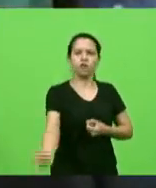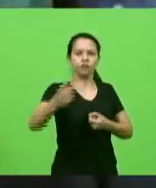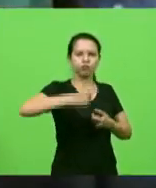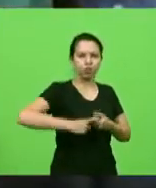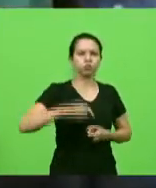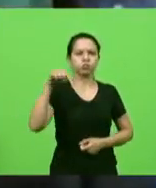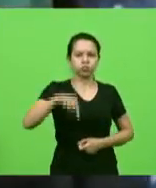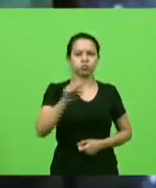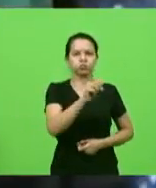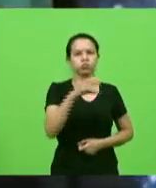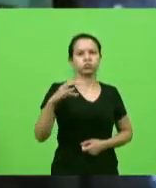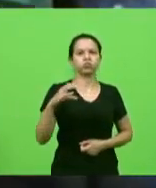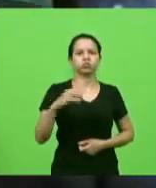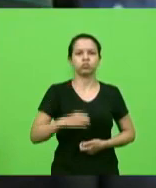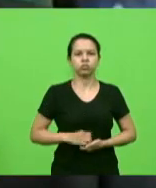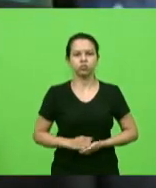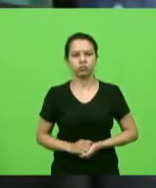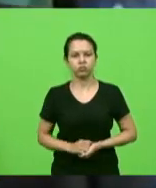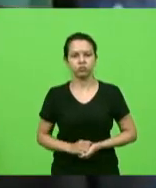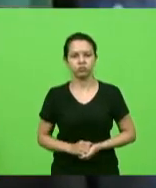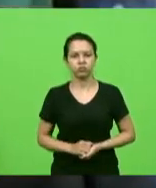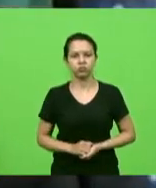recurso para Santa Catarina e